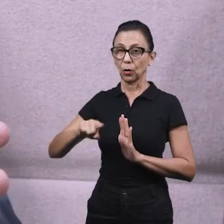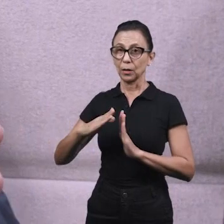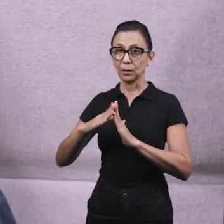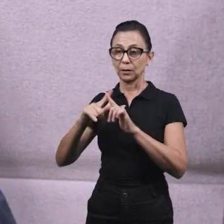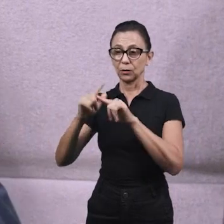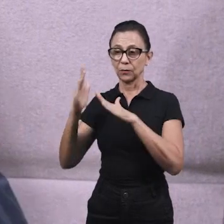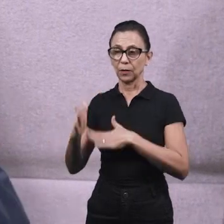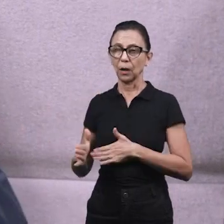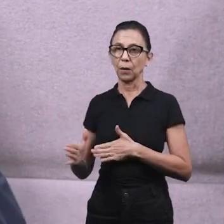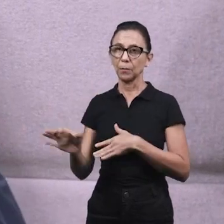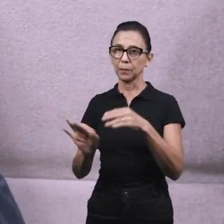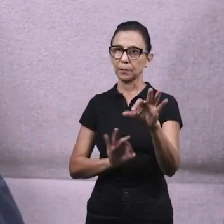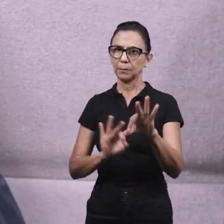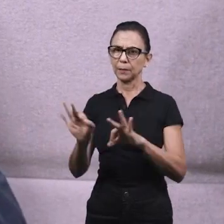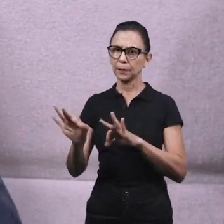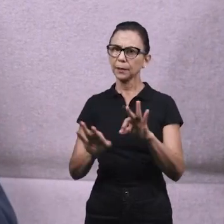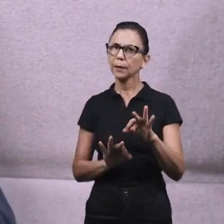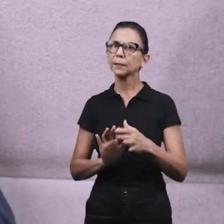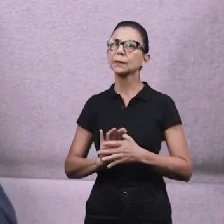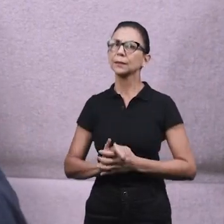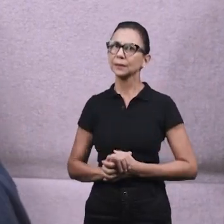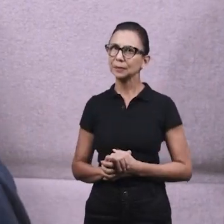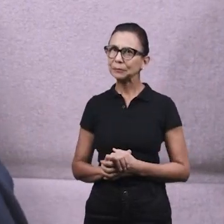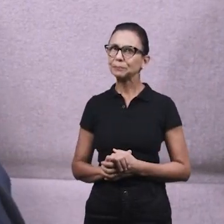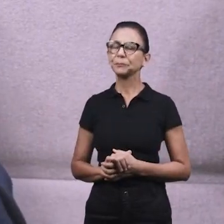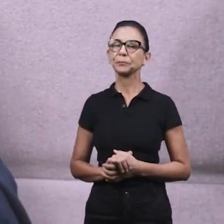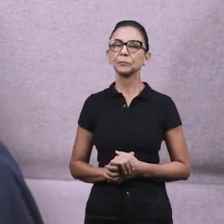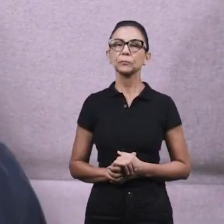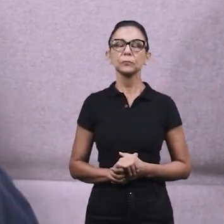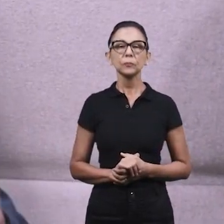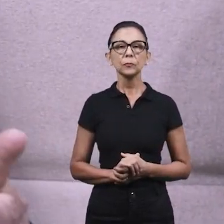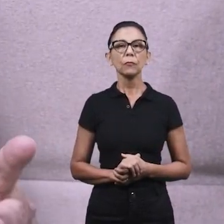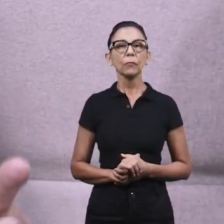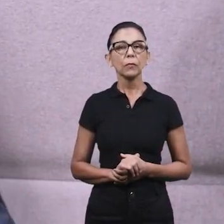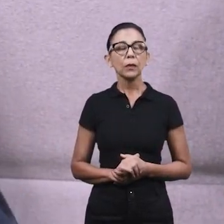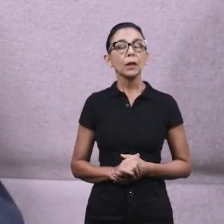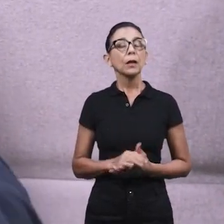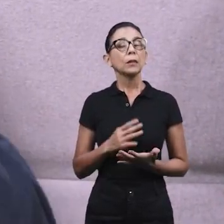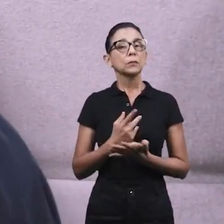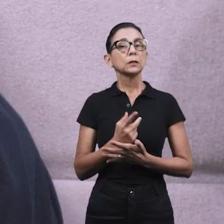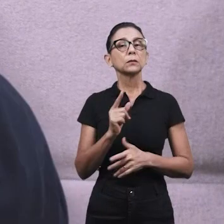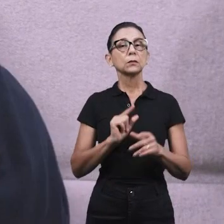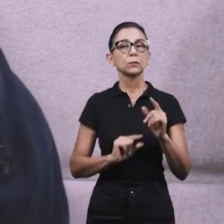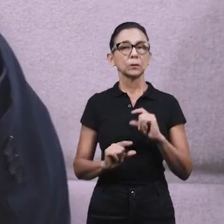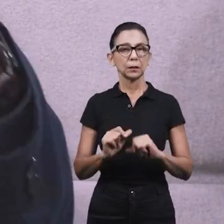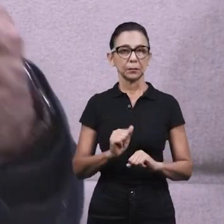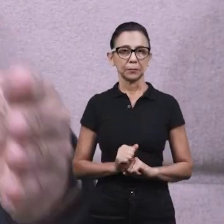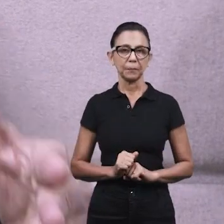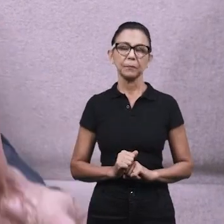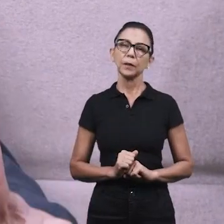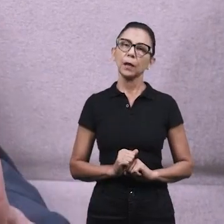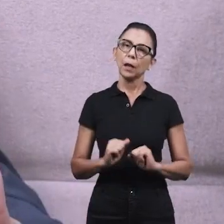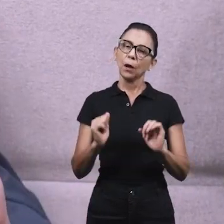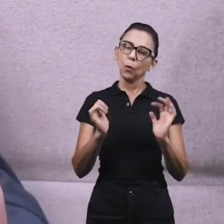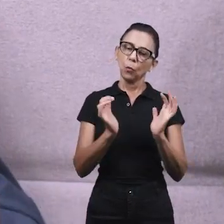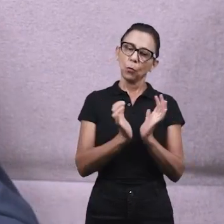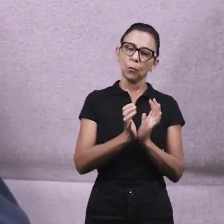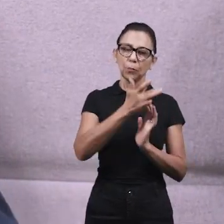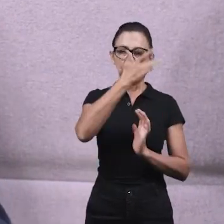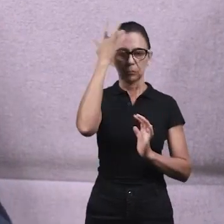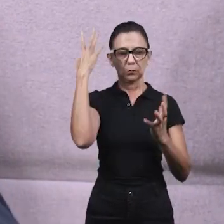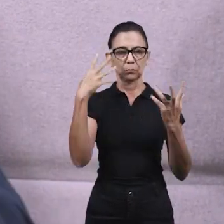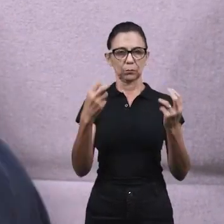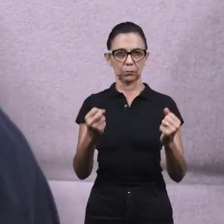de saída. Muitos estão saindo do Egito, ou seja, aceitando o Senhor Jesus como